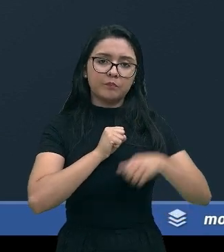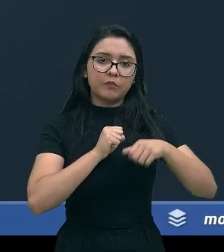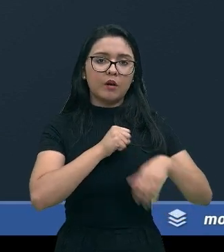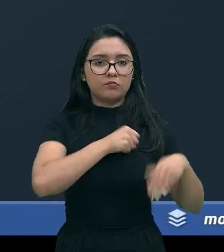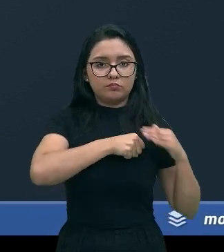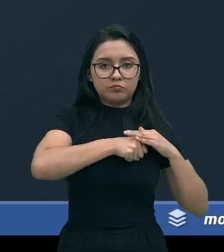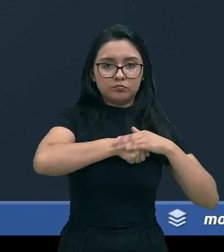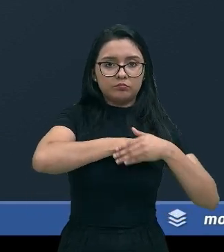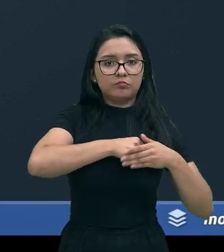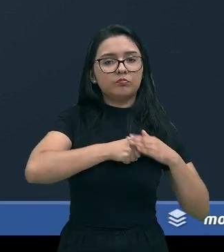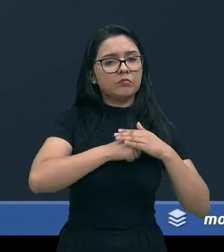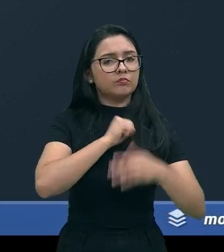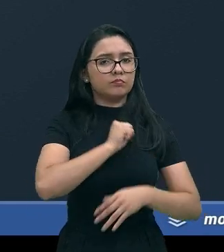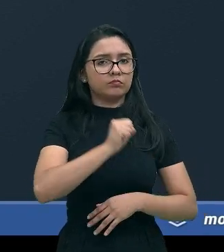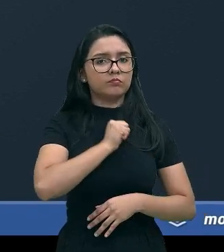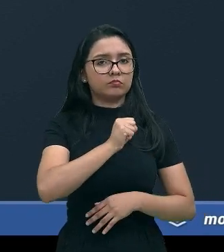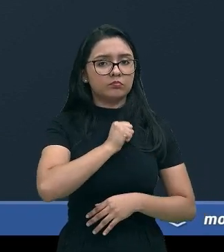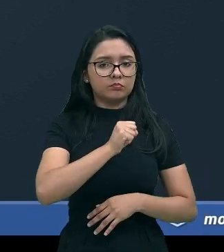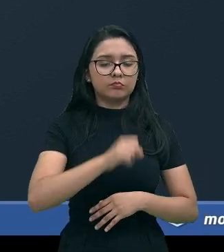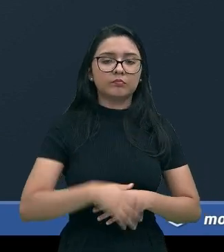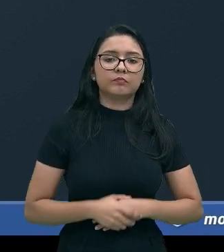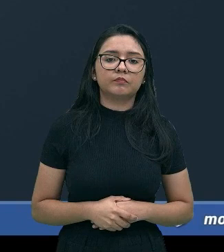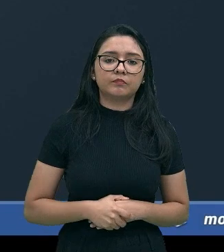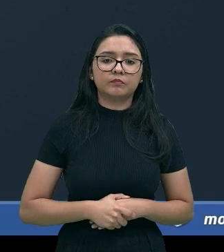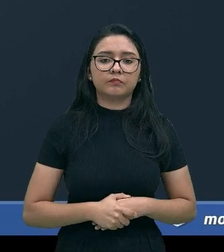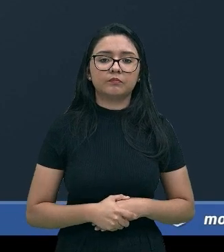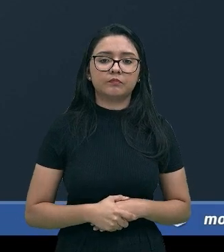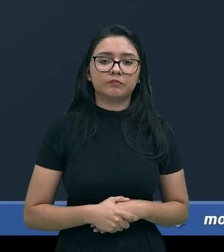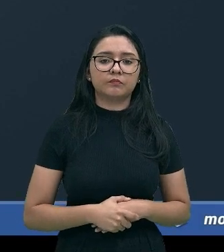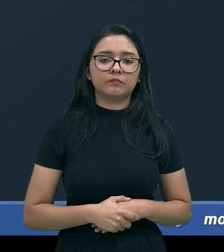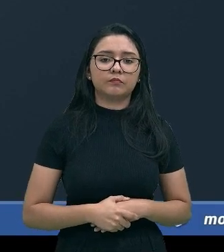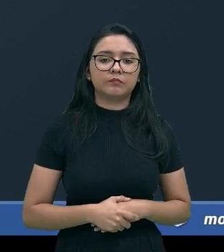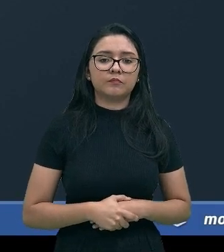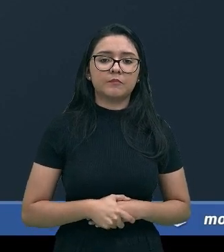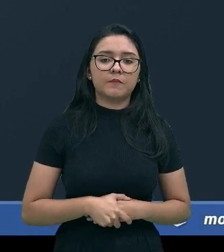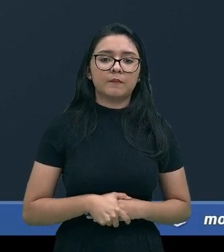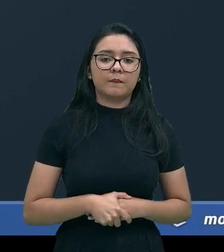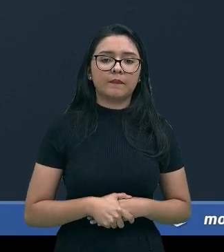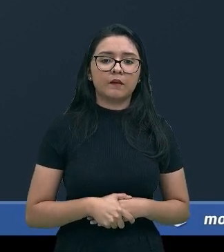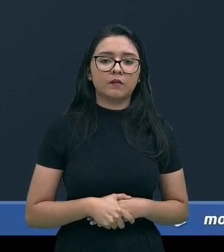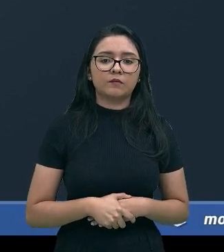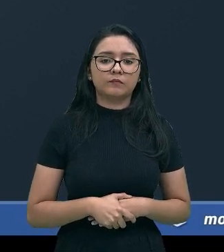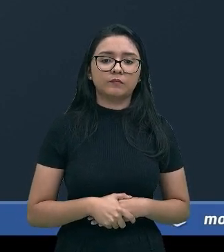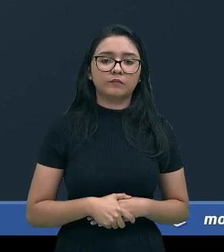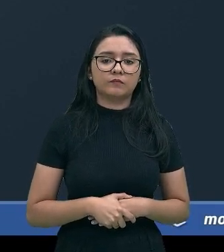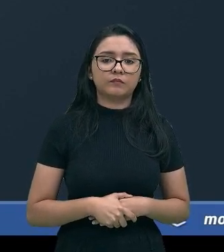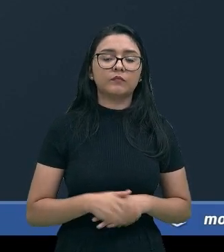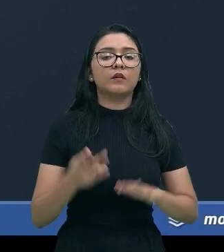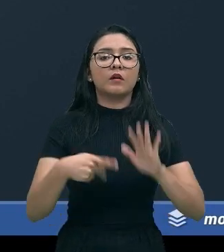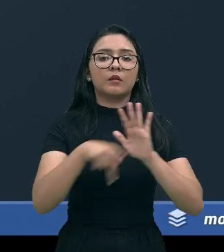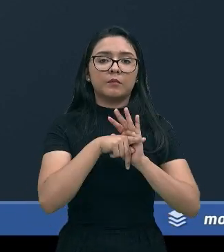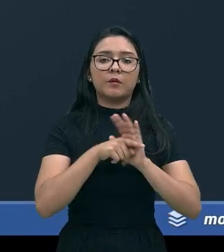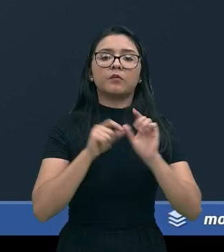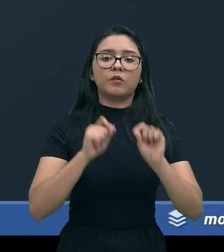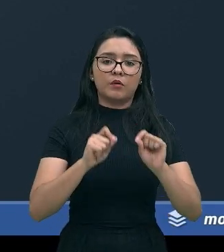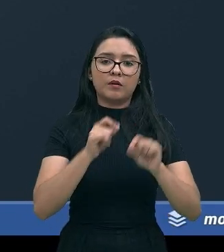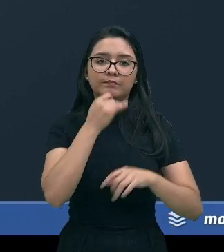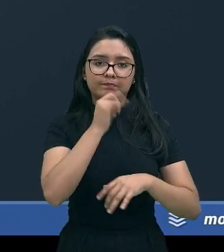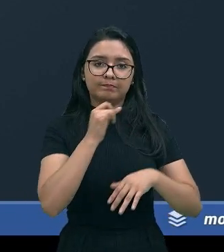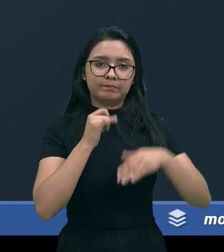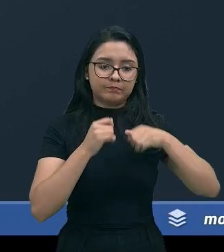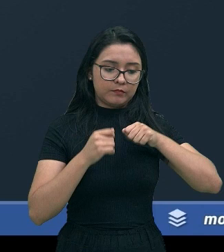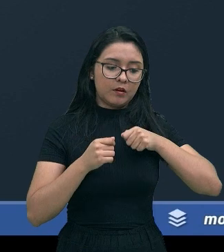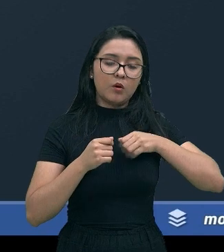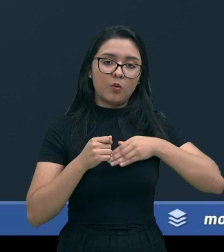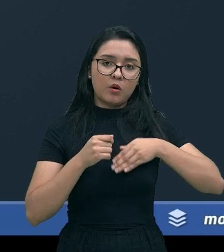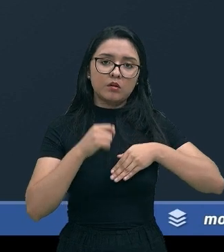tudo obedecendo aí os nodos sinoatriais, né? Que vão aí trabalhar enviando descargas elétricas e fazendo